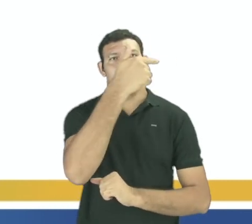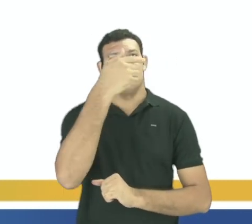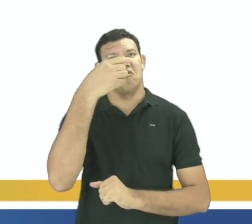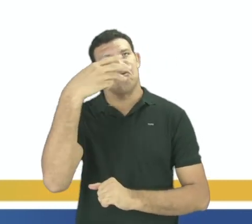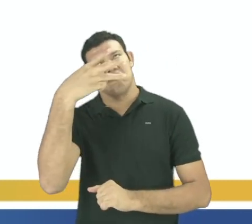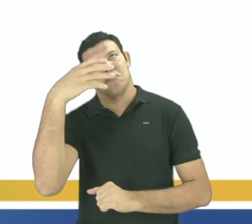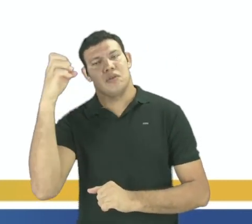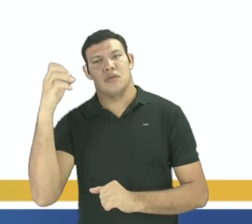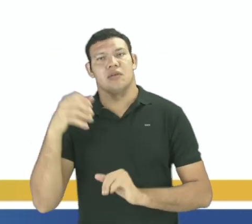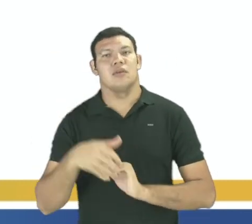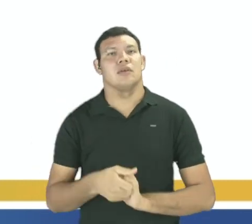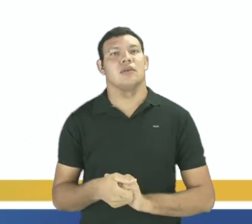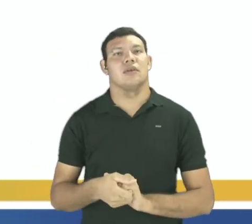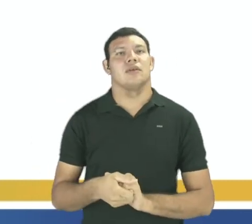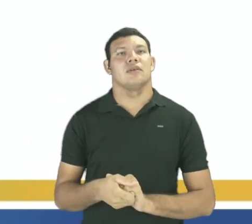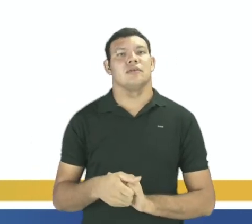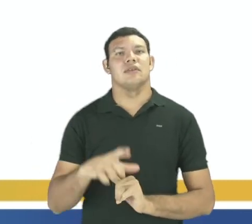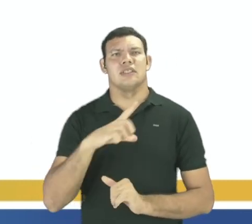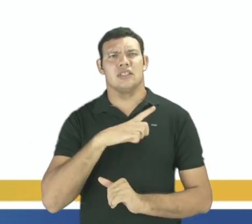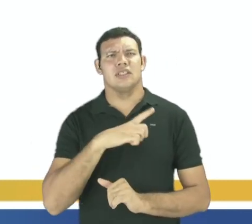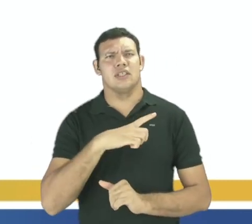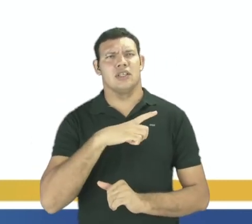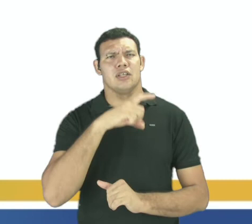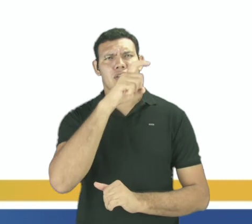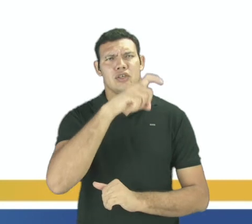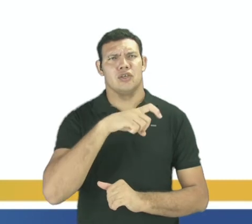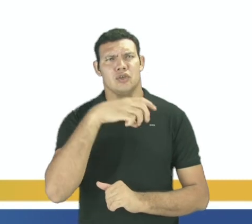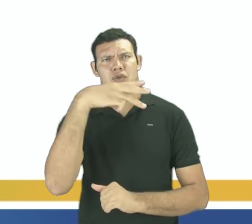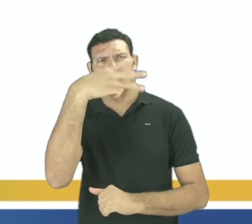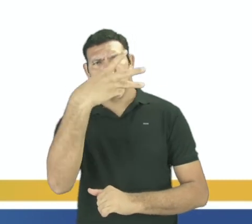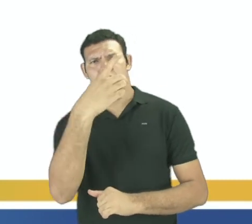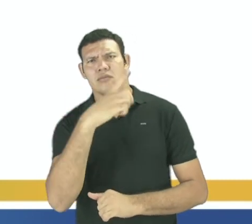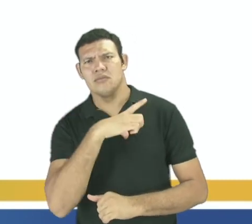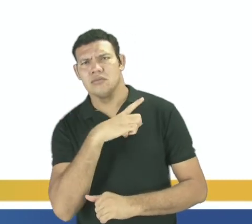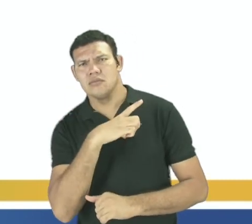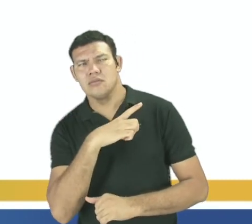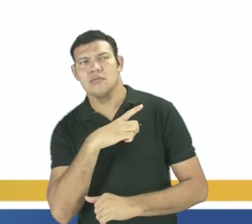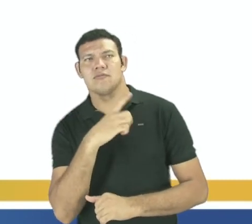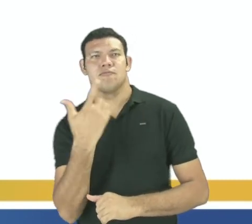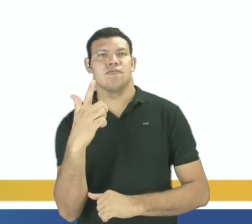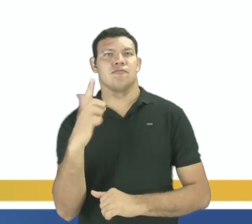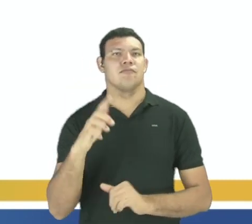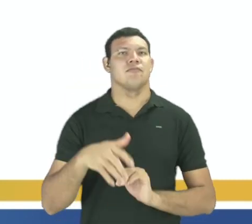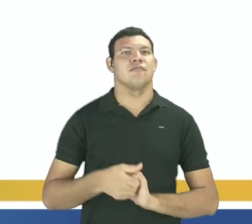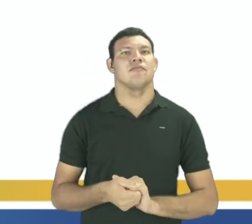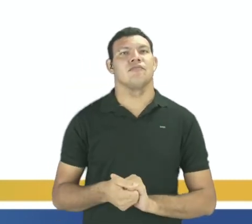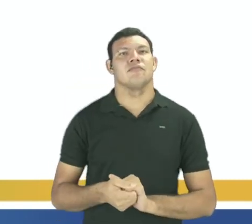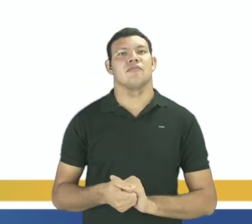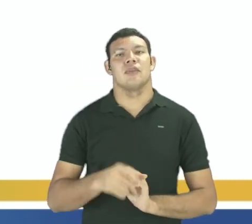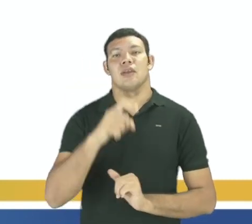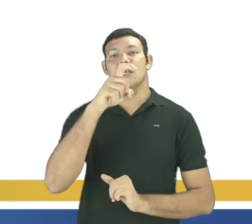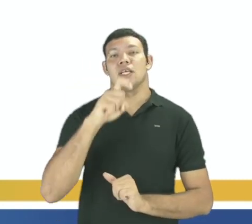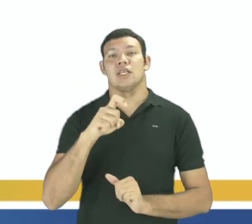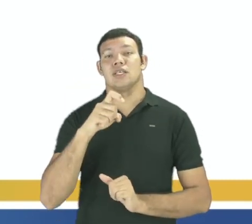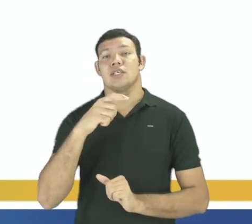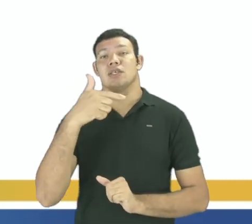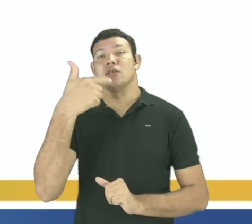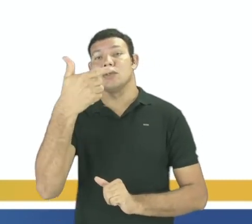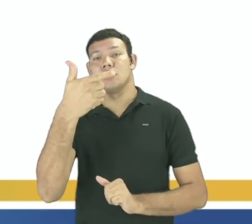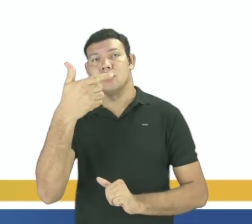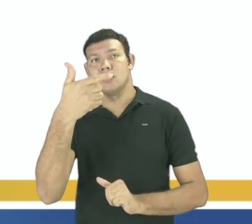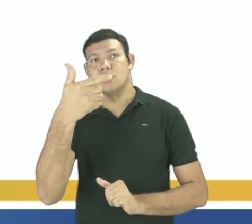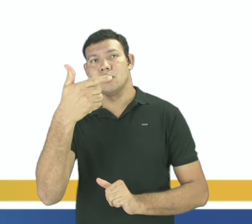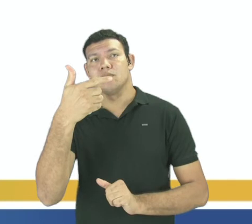desse. Então, x ao cubo tem algum x ao cubo? Tem não. Então, agora nós vamos organizar o x ao quadrado. Nós temos